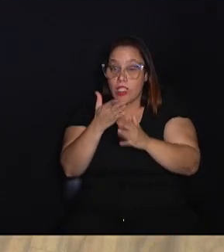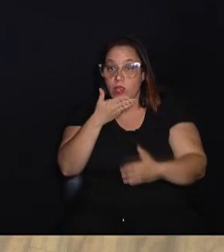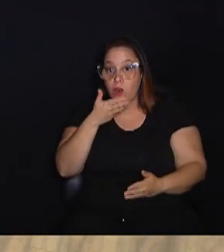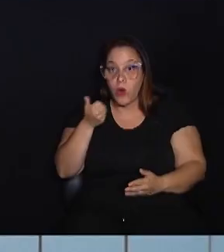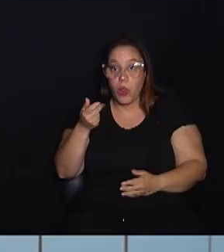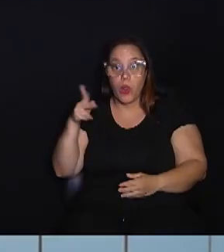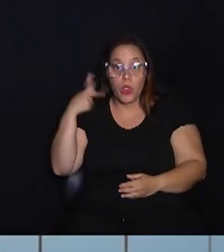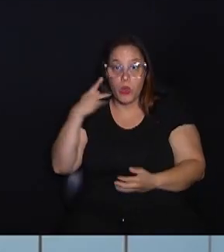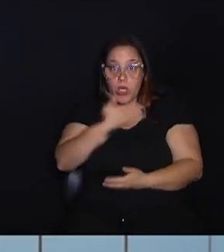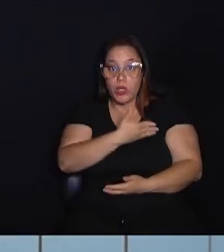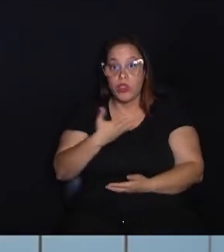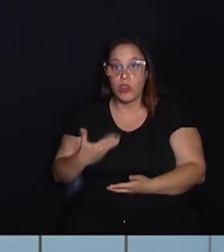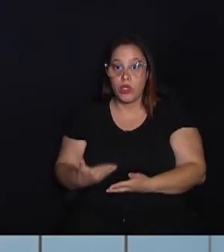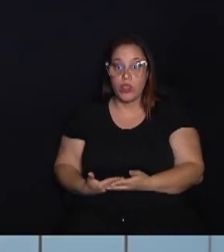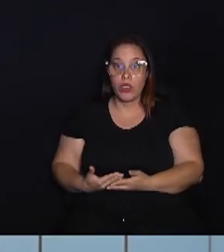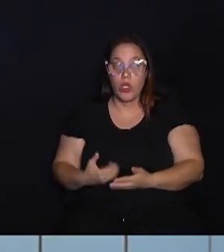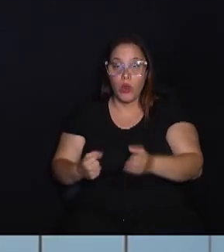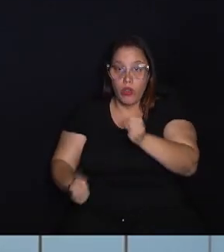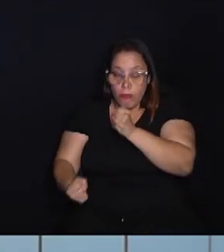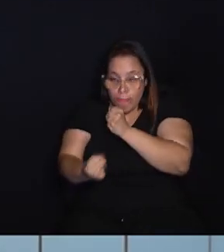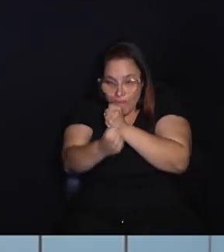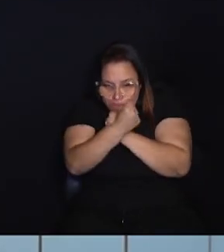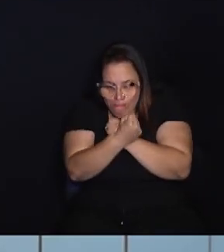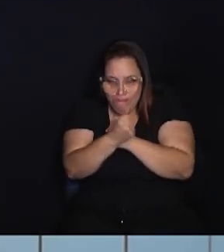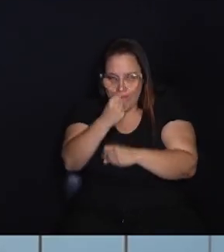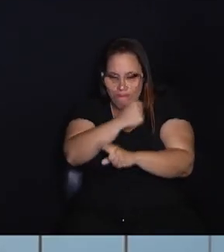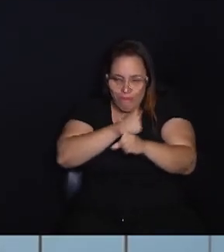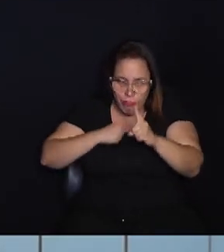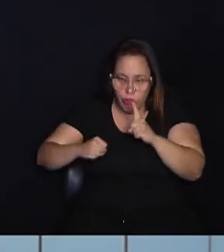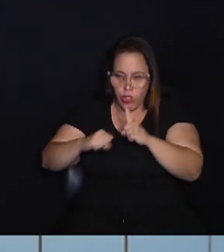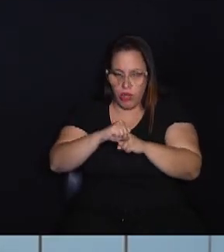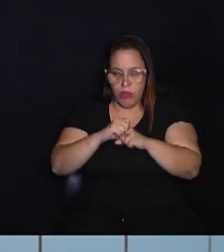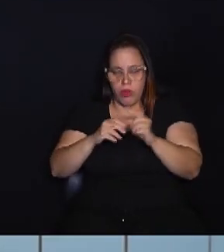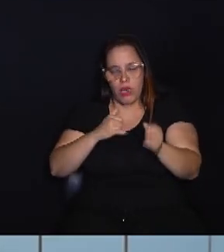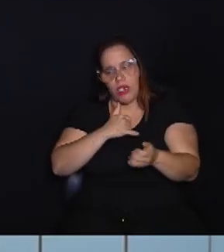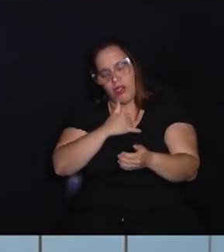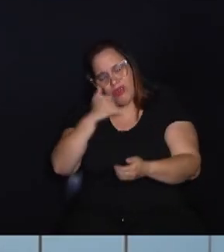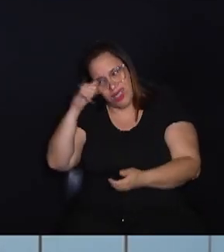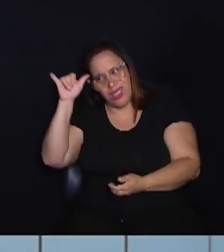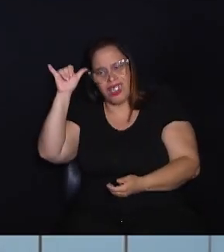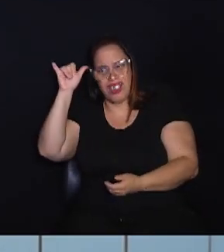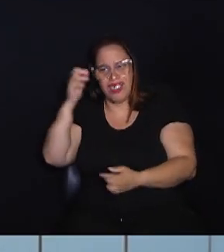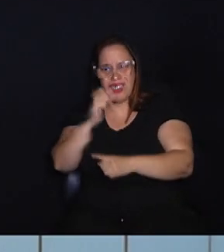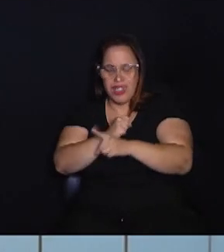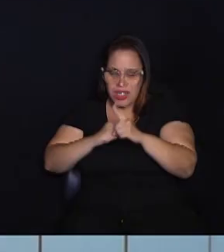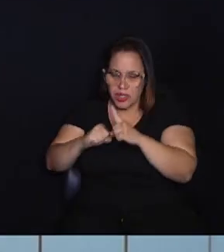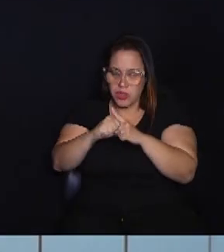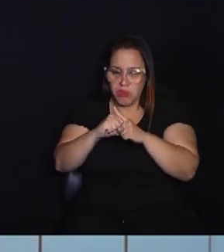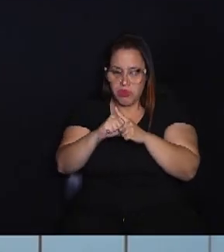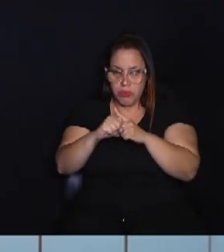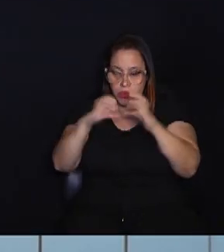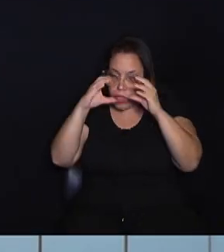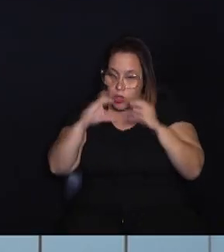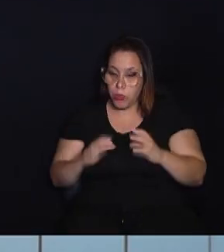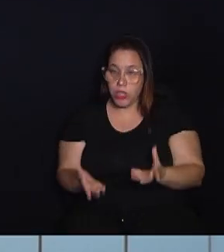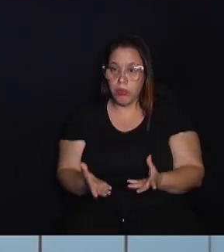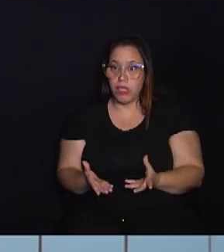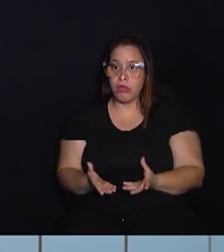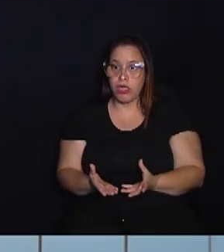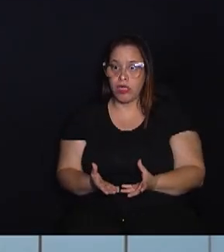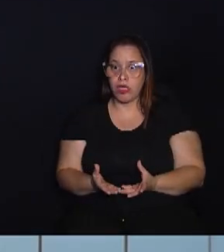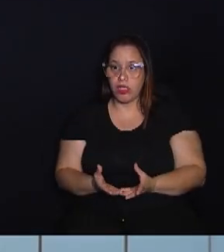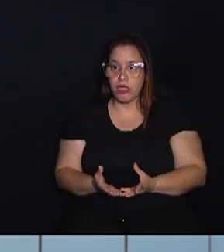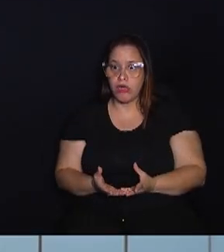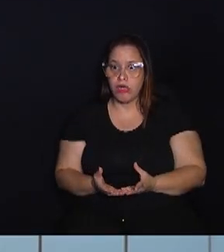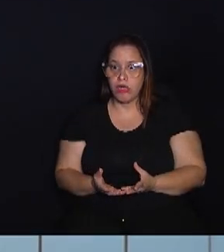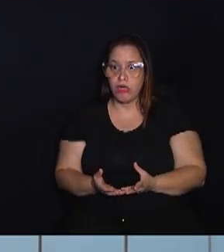políticas públicas que vão proteger a sociedade, né, evitar que a sociedade tenha comportamentos